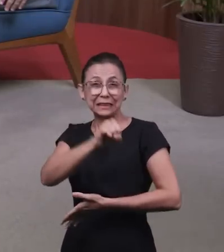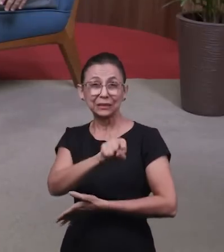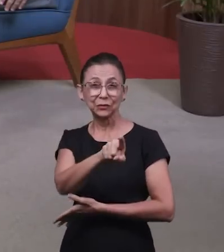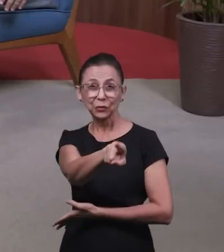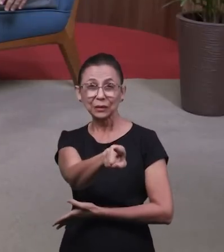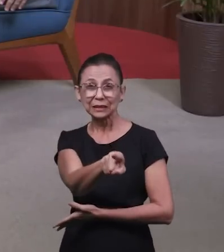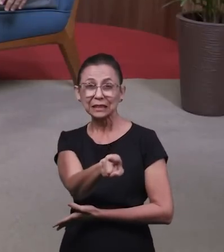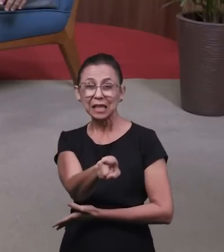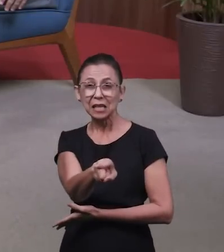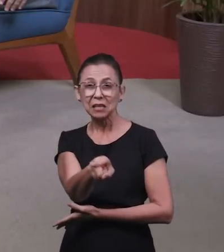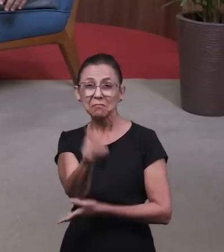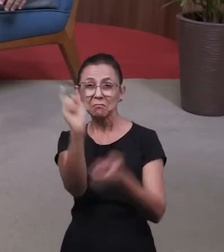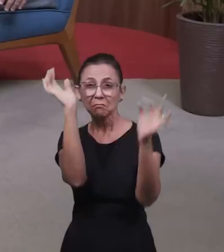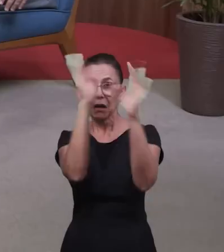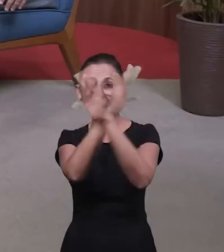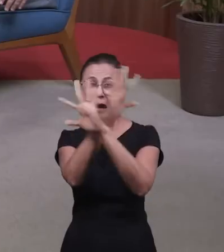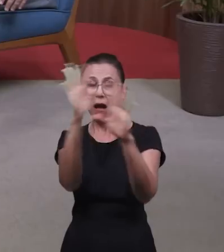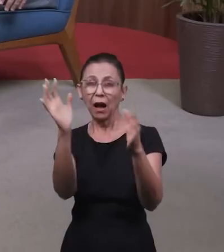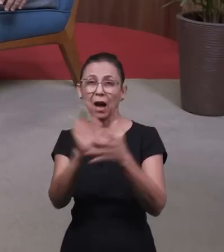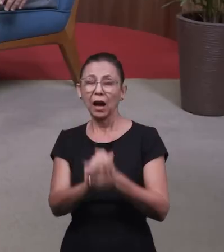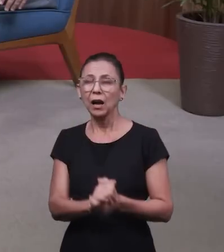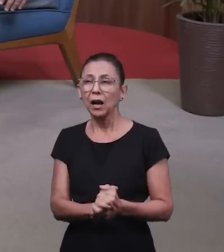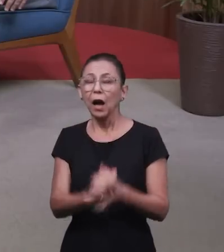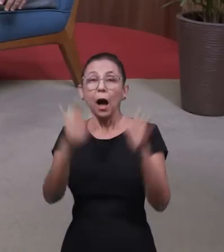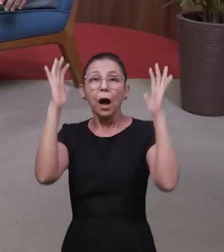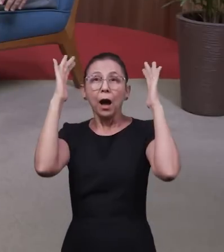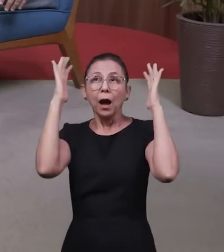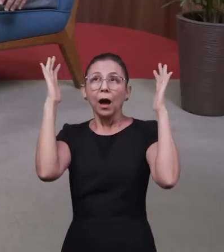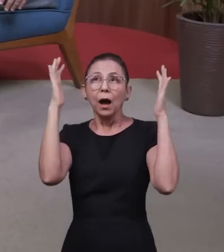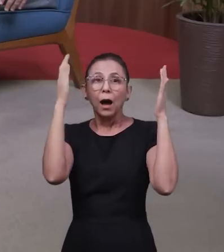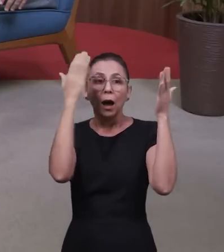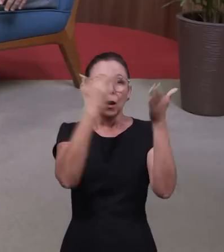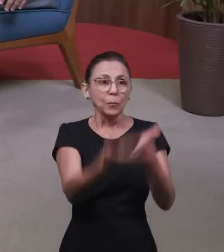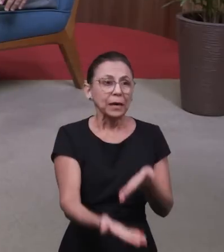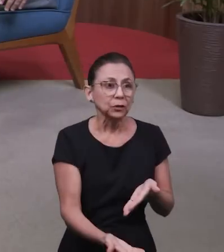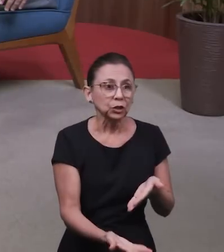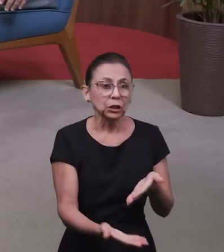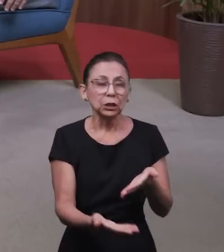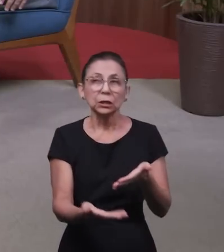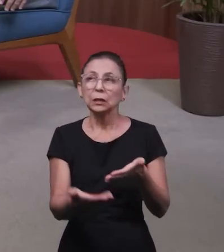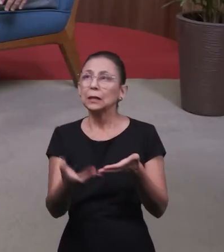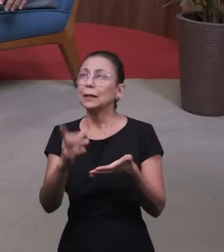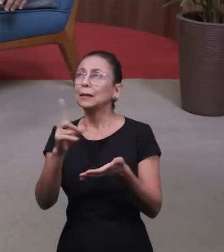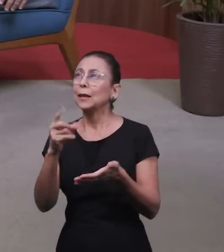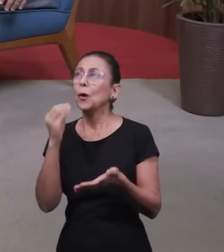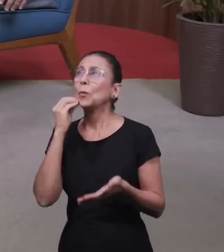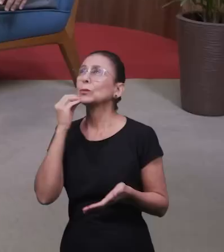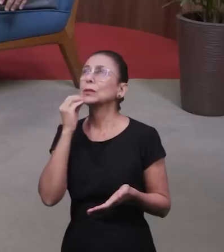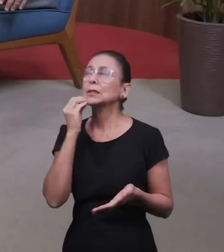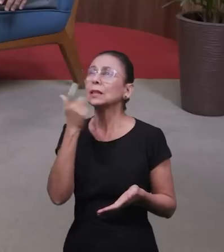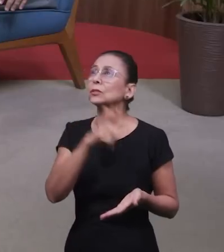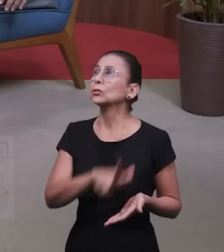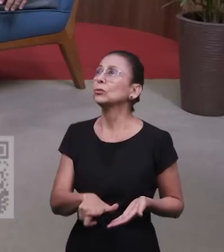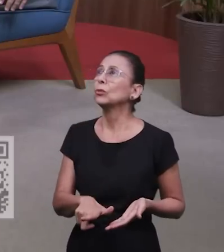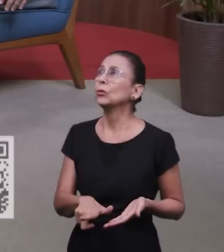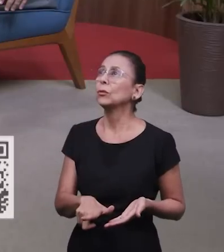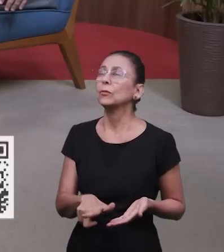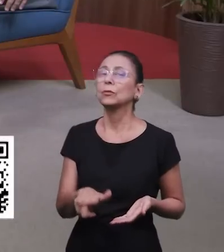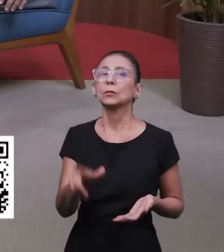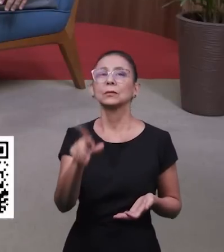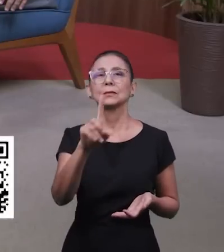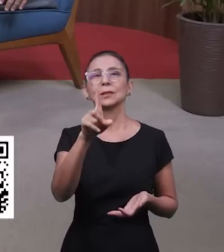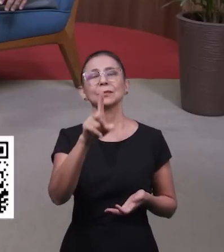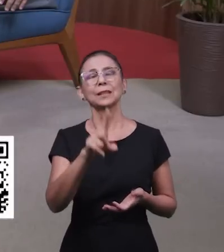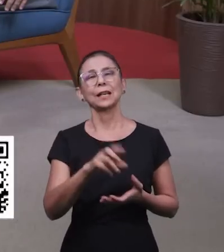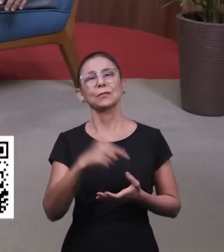fechou o olho, acabou. Mas eu quero agora, não tem uma outra chance, uma prova final. Não tem segunda época.